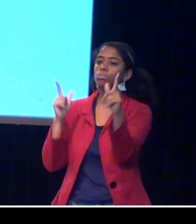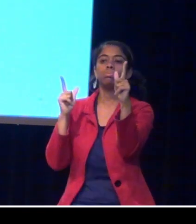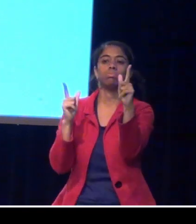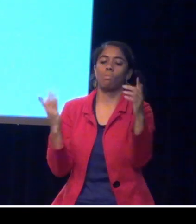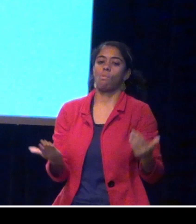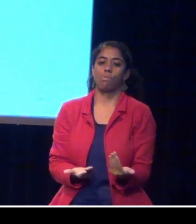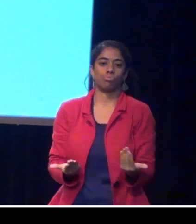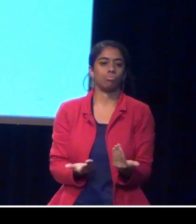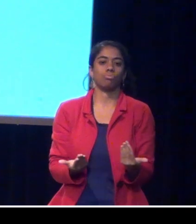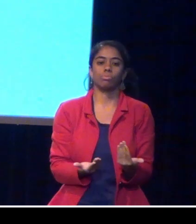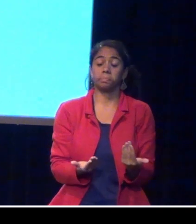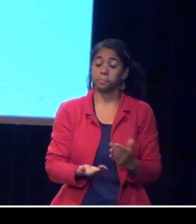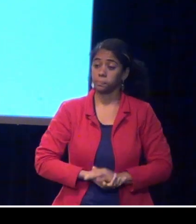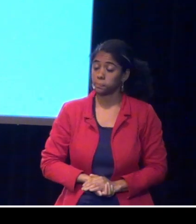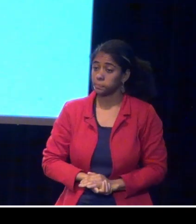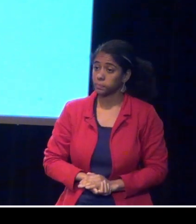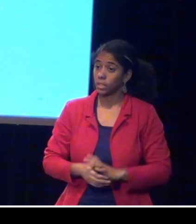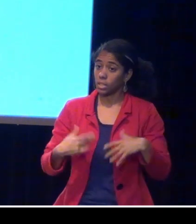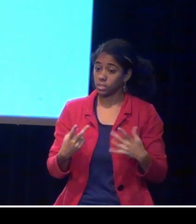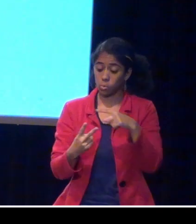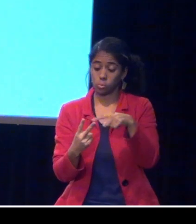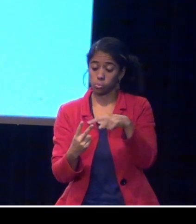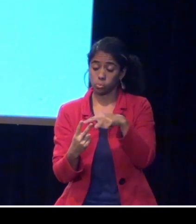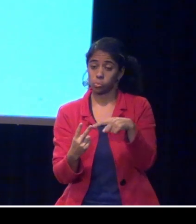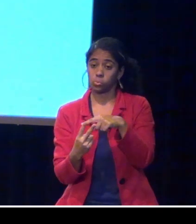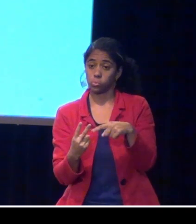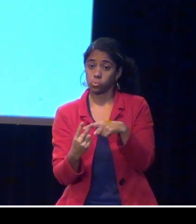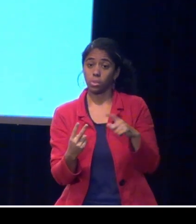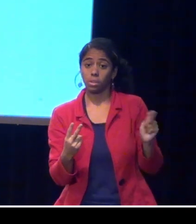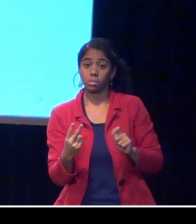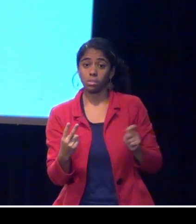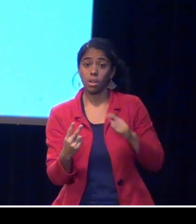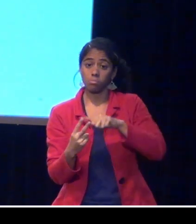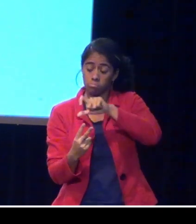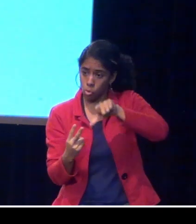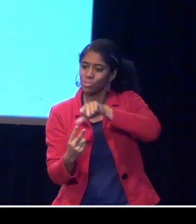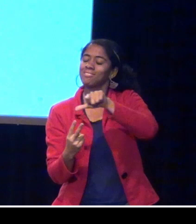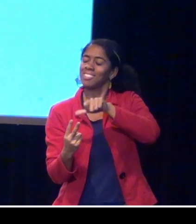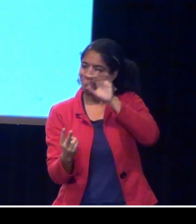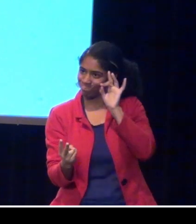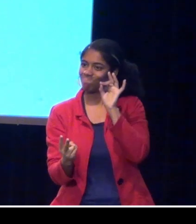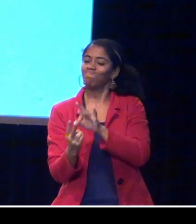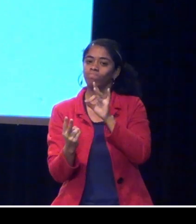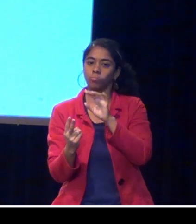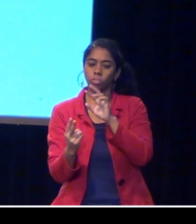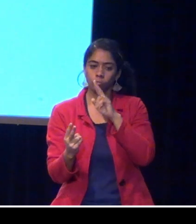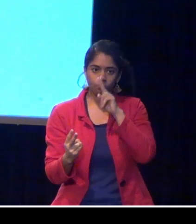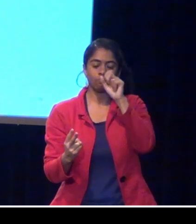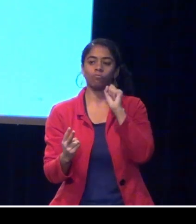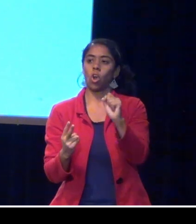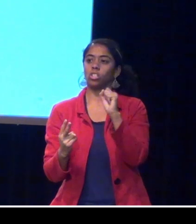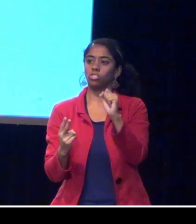né? Então, as duas possibilitam uma mudança significante na estrutura mental